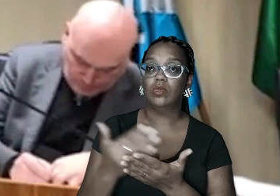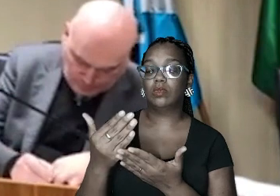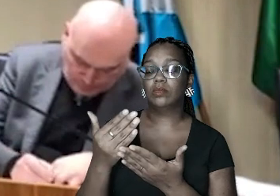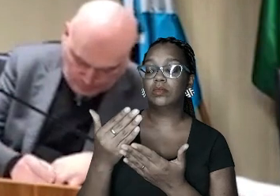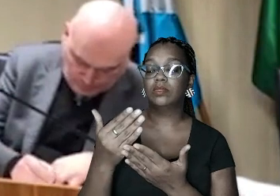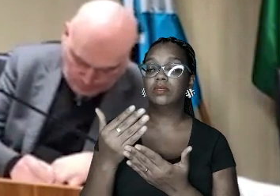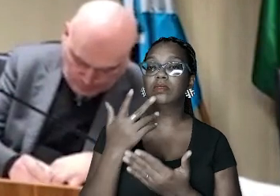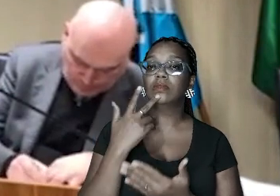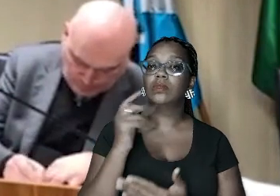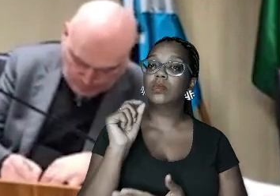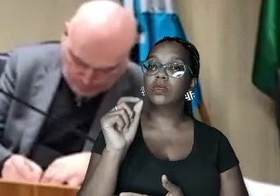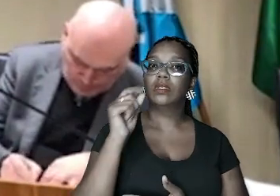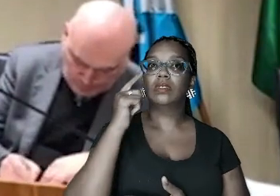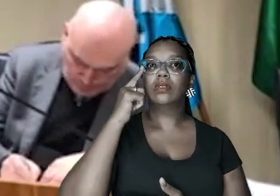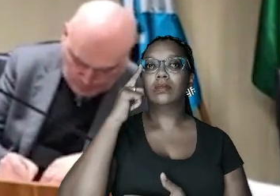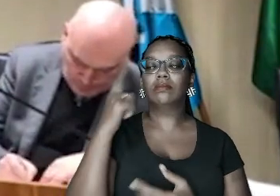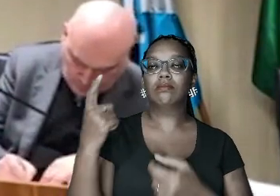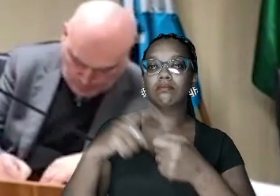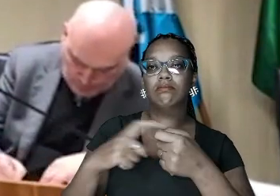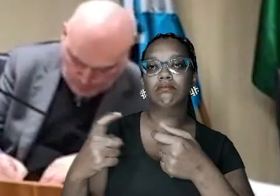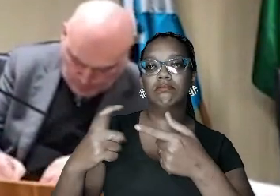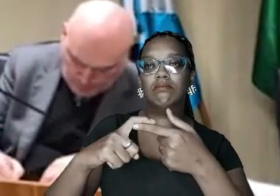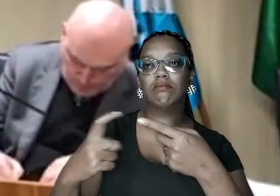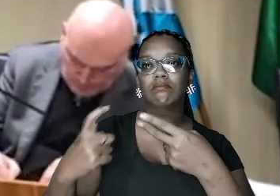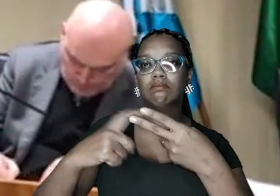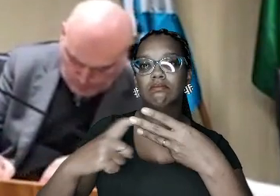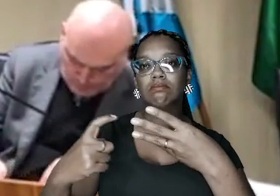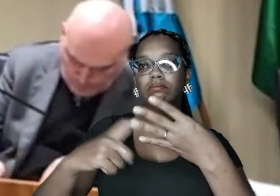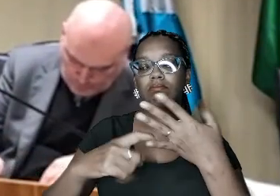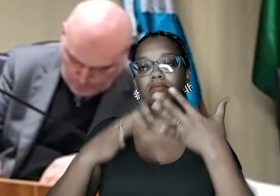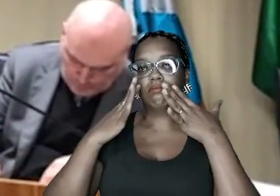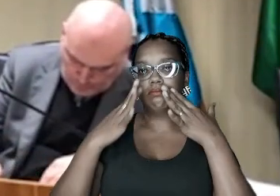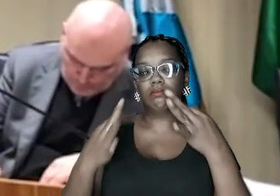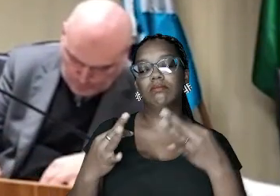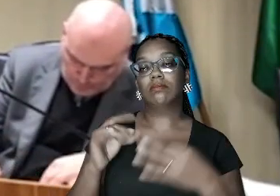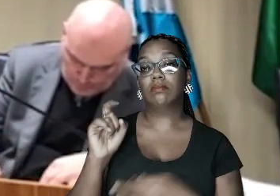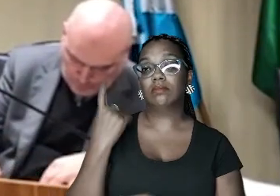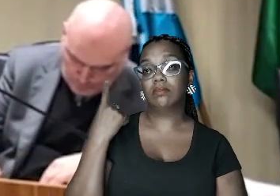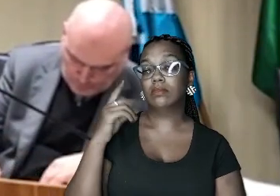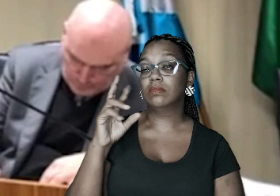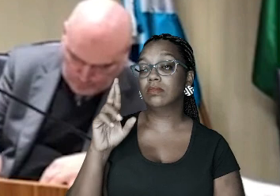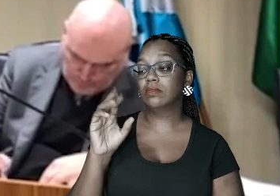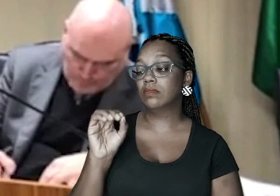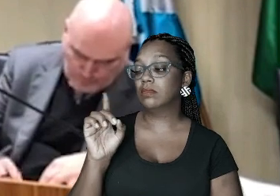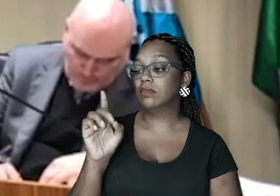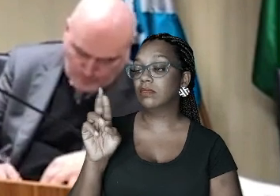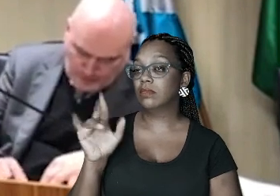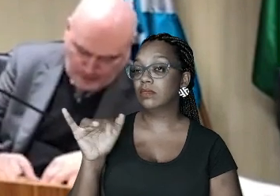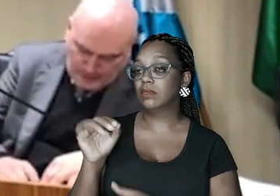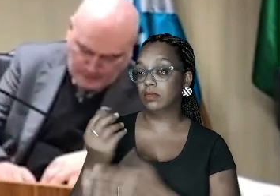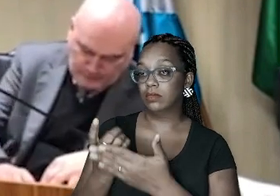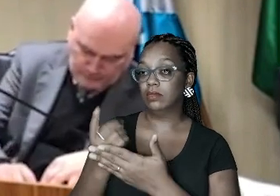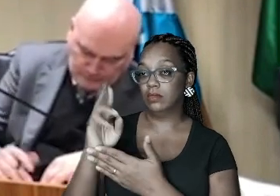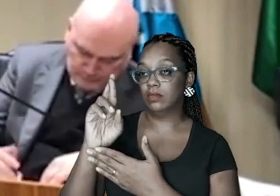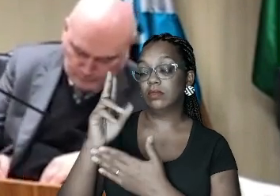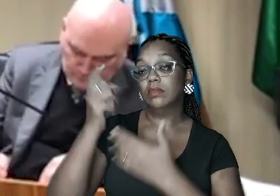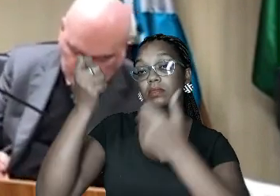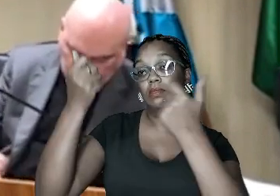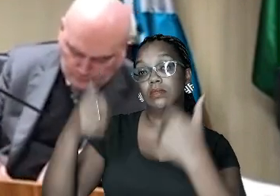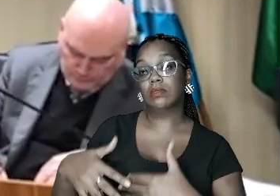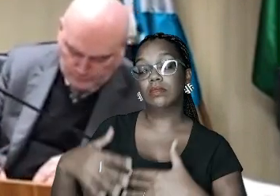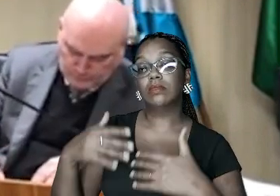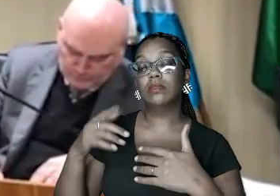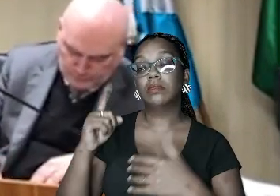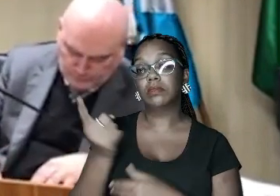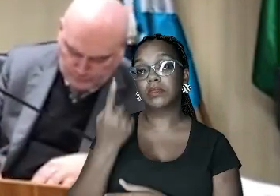puxando alguns Ganchos aqui que me chamaram atenção né o Dr Rodrigo ele citou o primeiro caso né que a gente tem